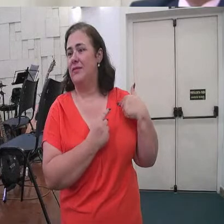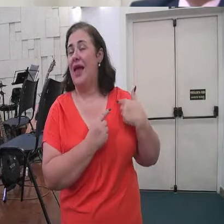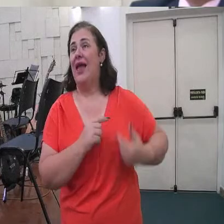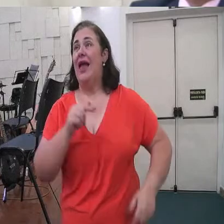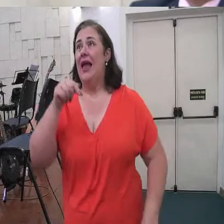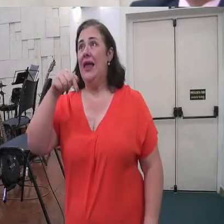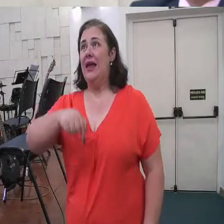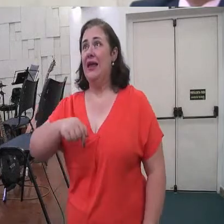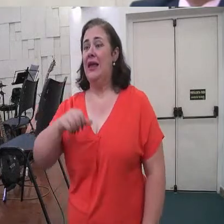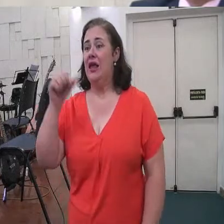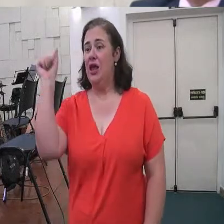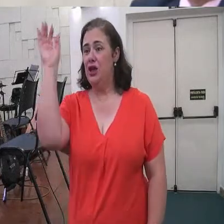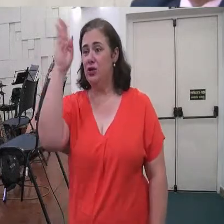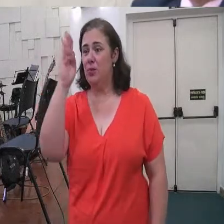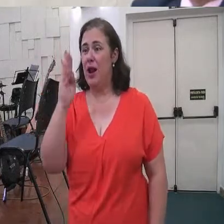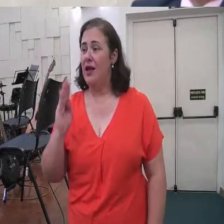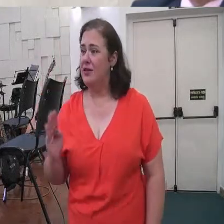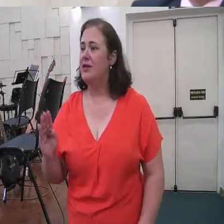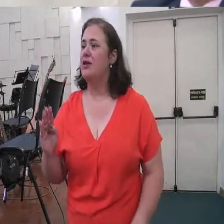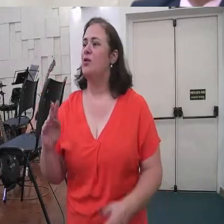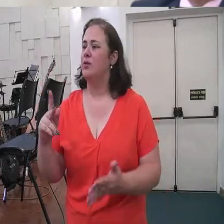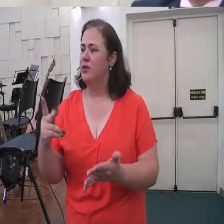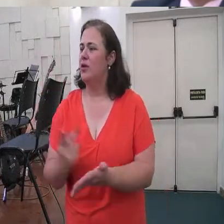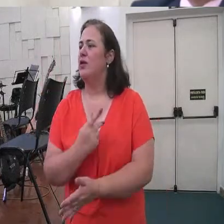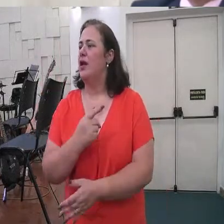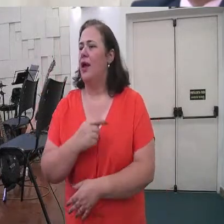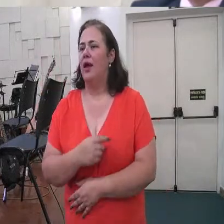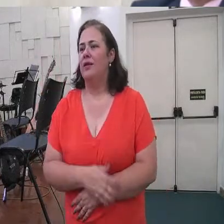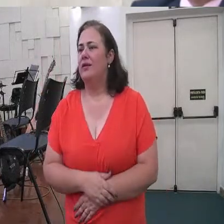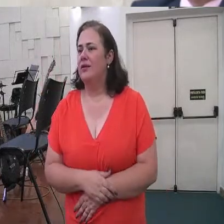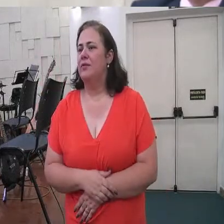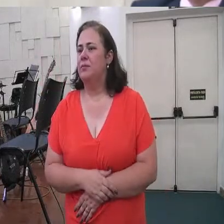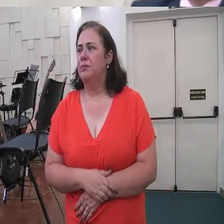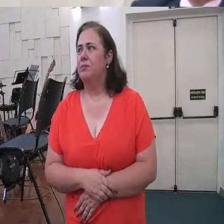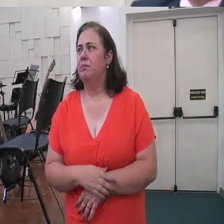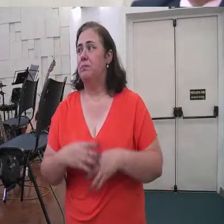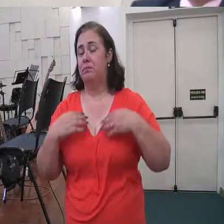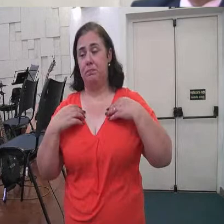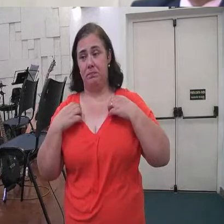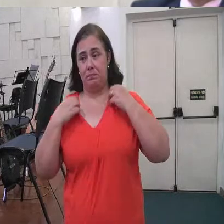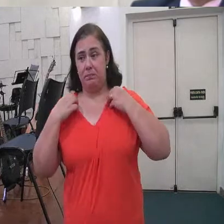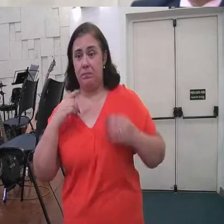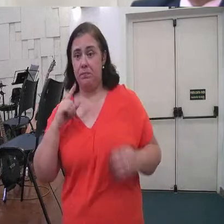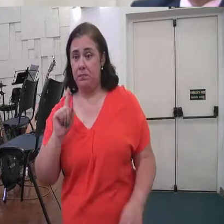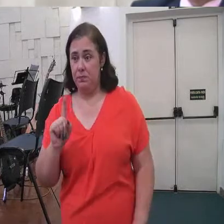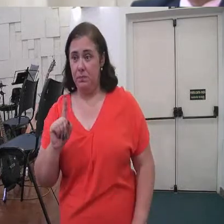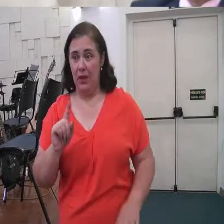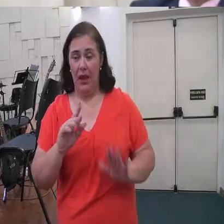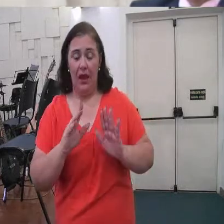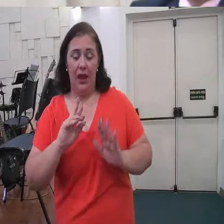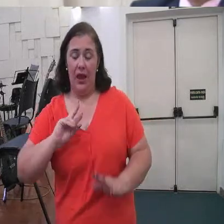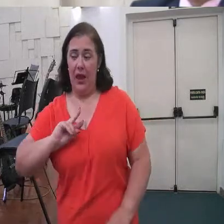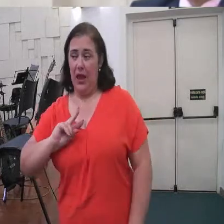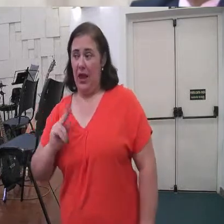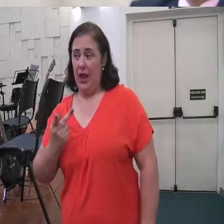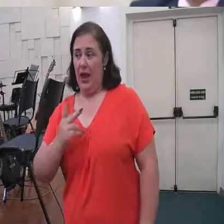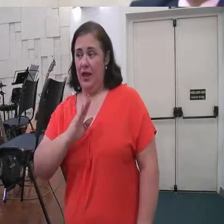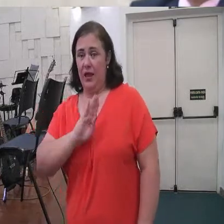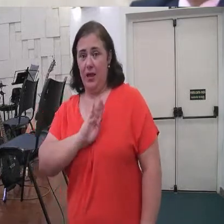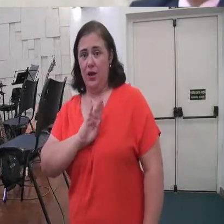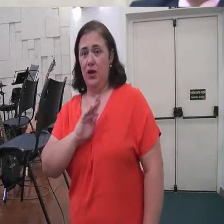a fé que Deus espera de nós? Nós vimos aqui em Hebreus o quê? Sem fé é